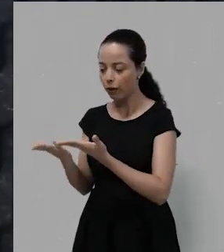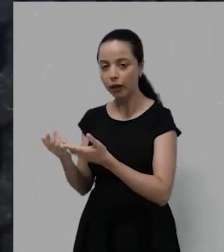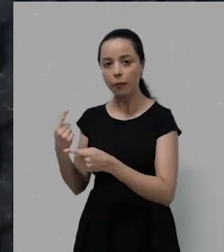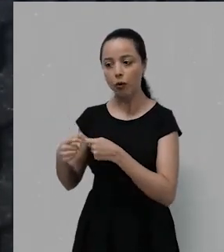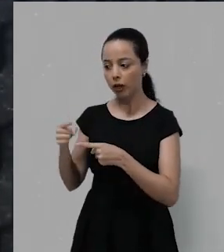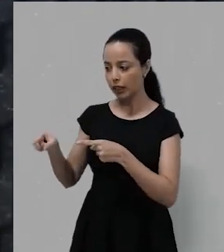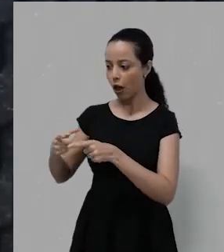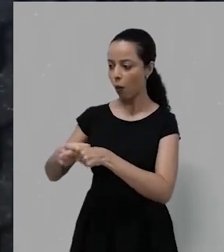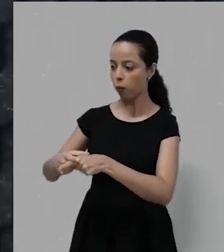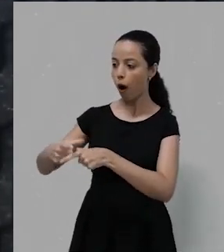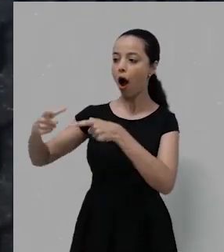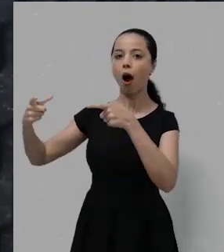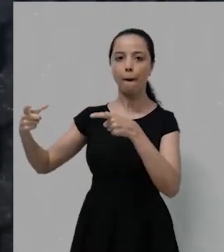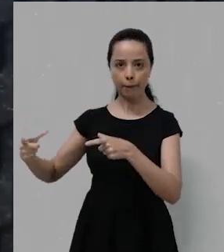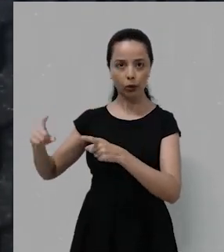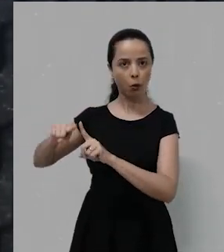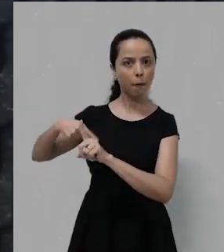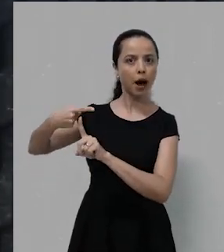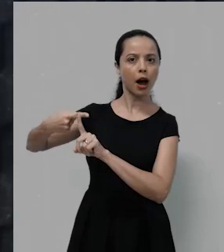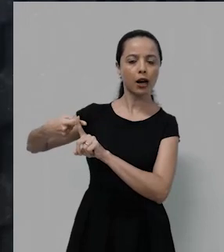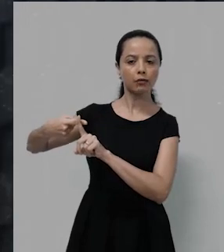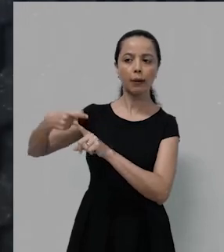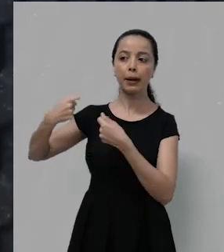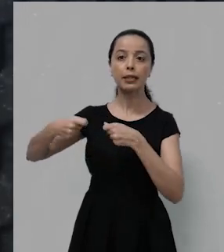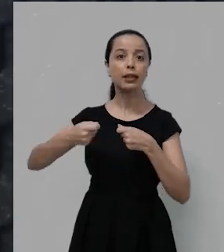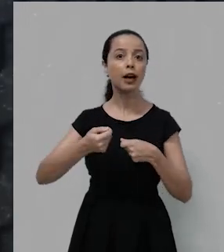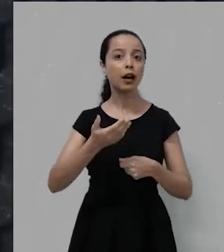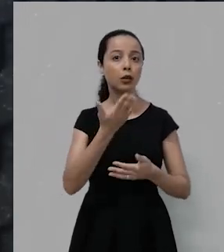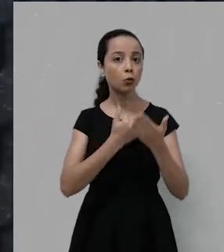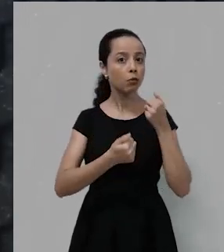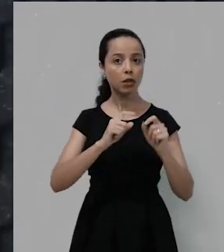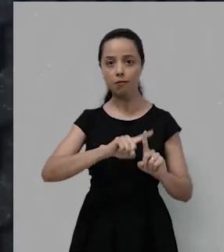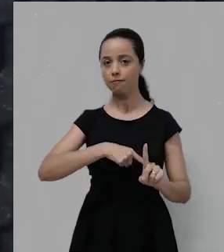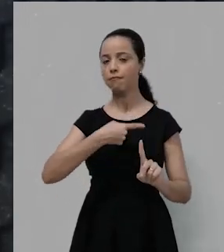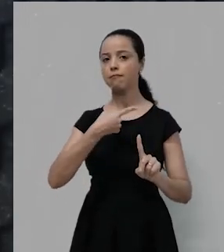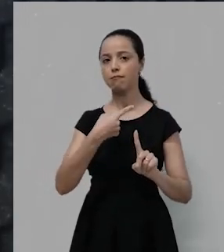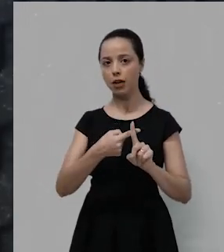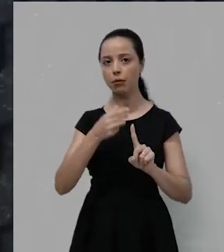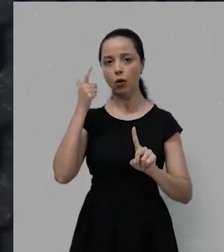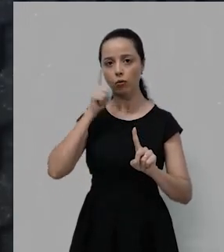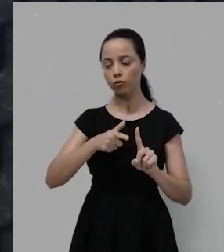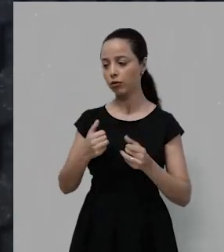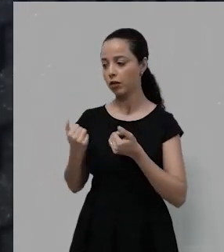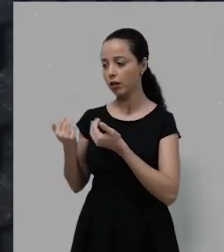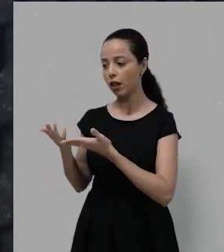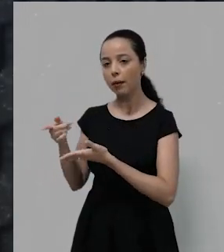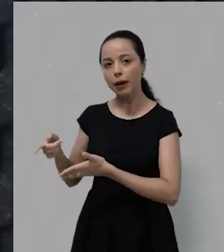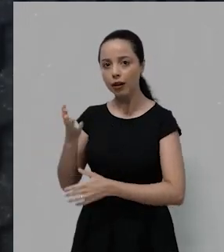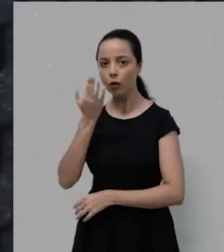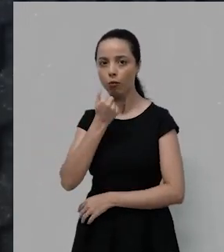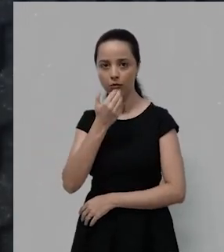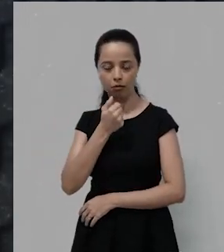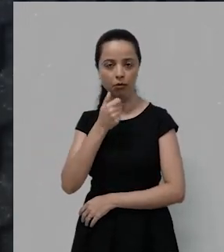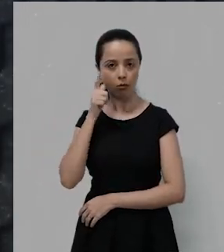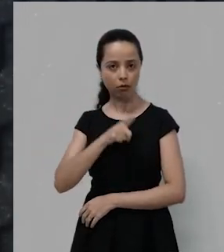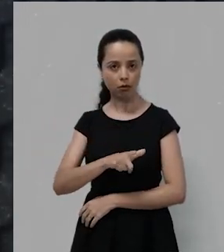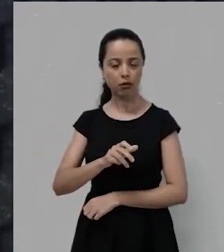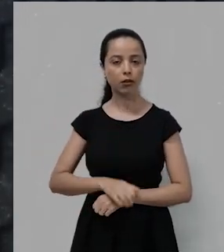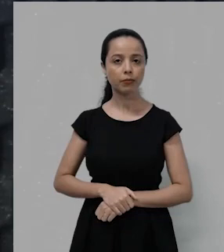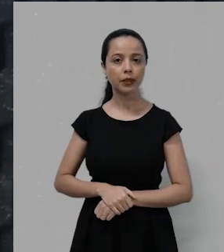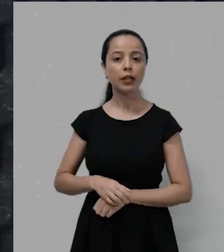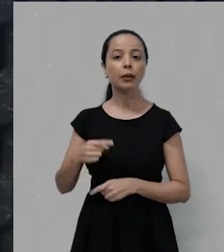de indivíduos naquele local, tem que ter mais alimento para alimentar esses indivíduos. Isso quer dizer que existe uma